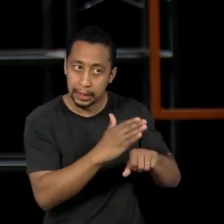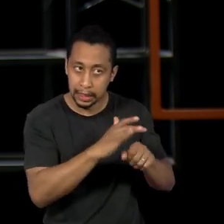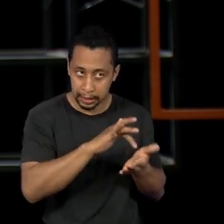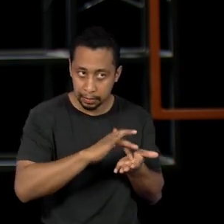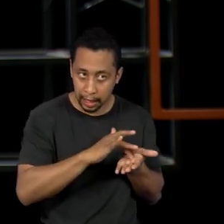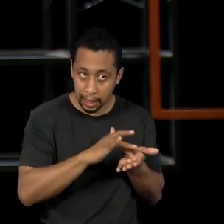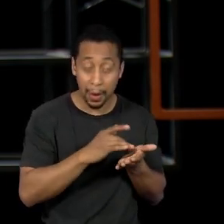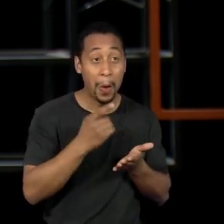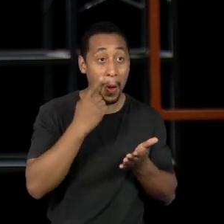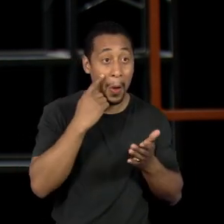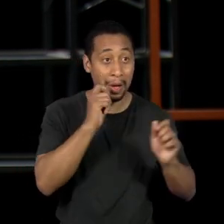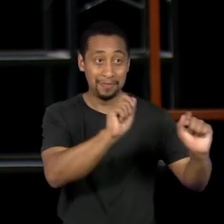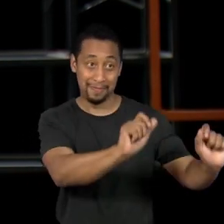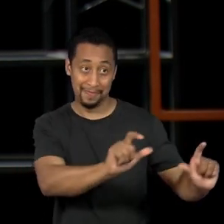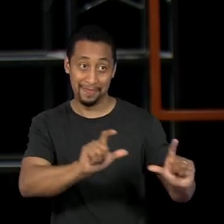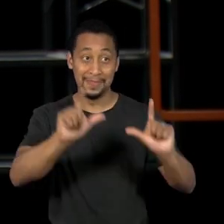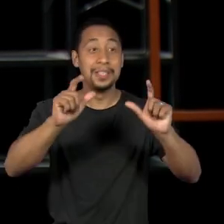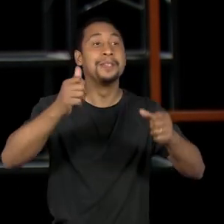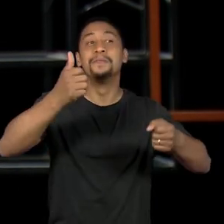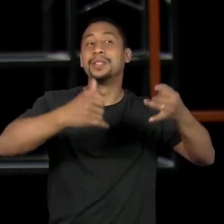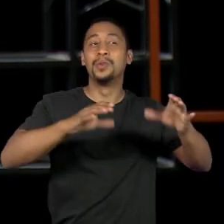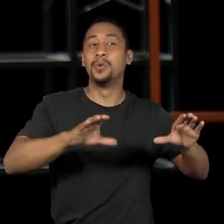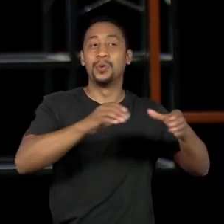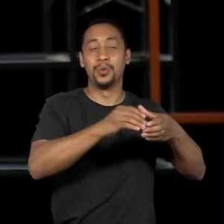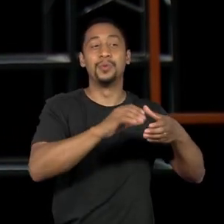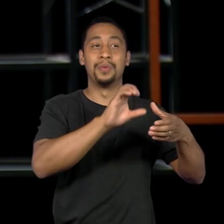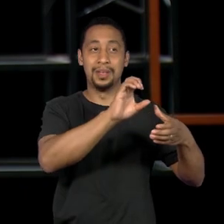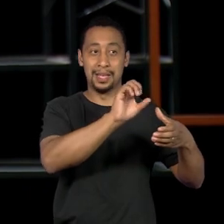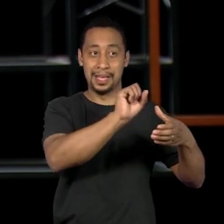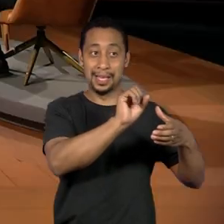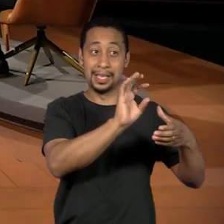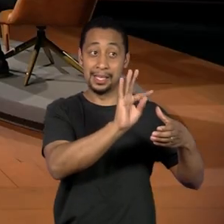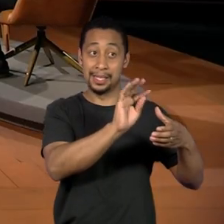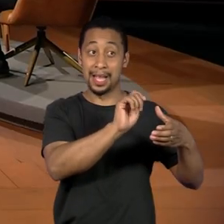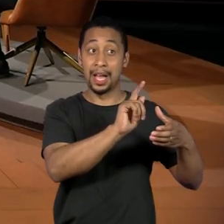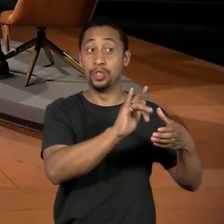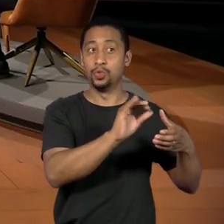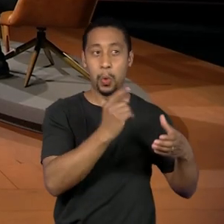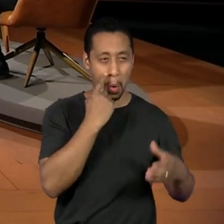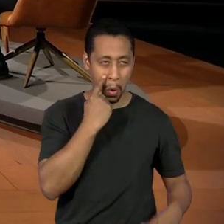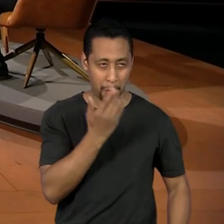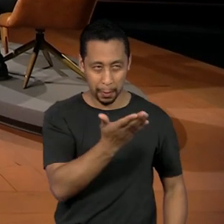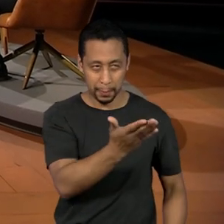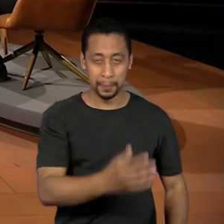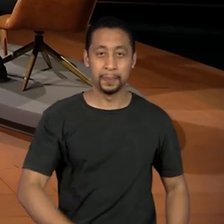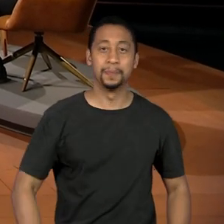fez um quadro sobre o Balé Estágio, queria que você visse. Sim.